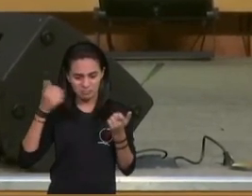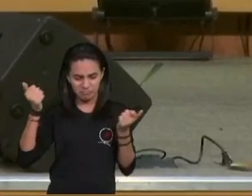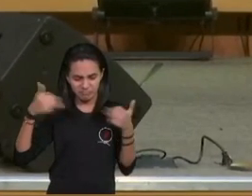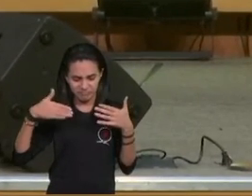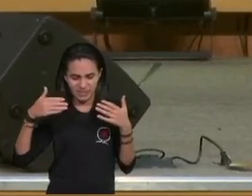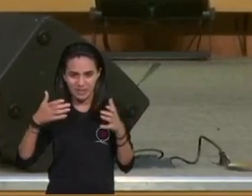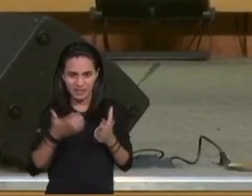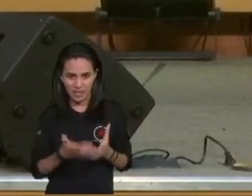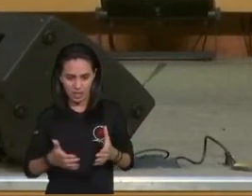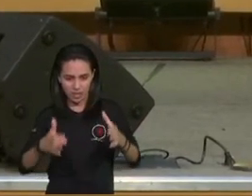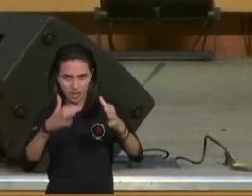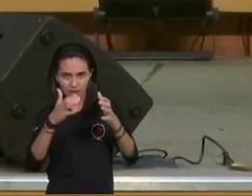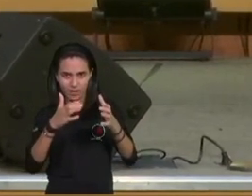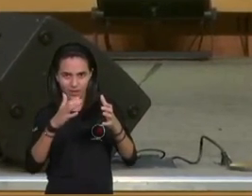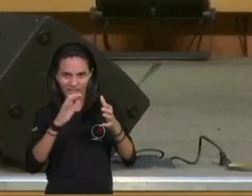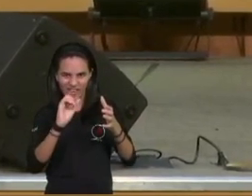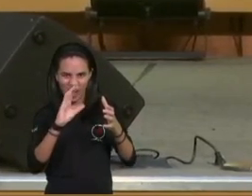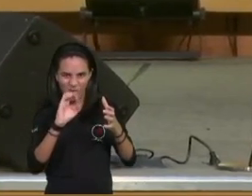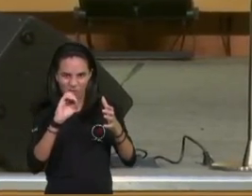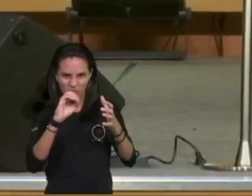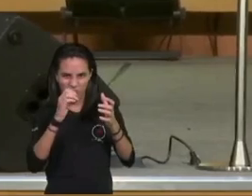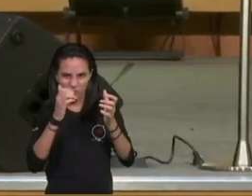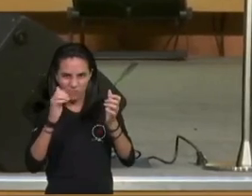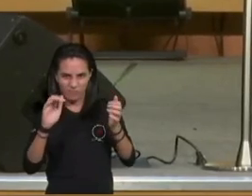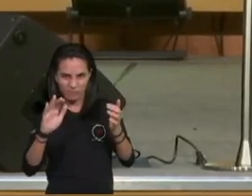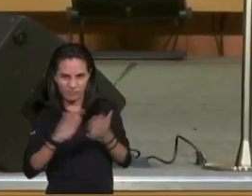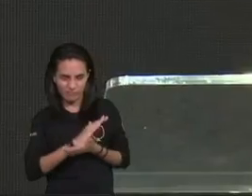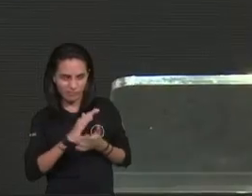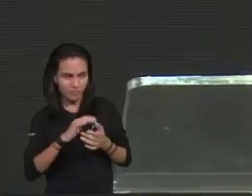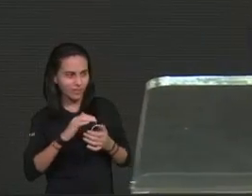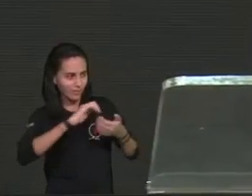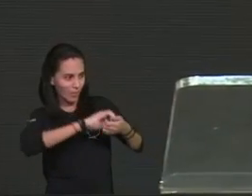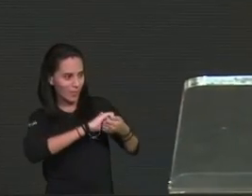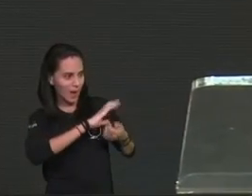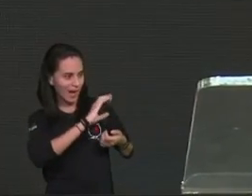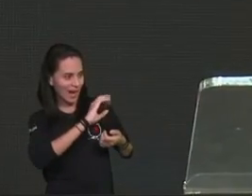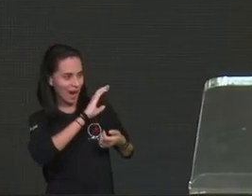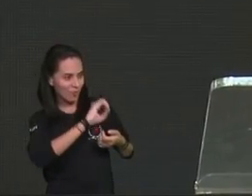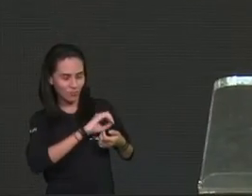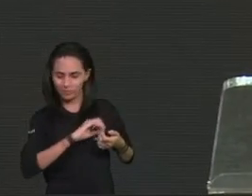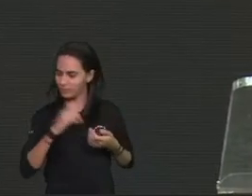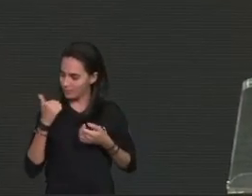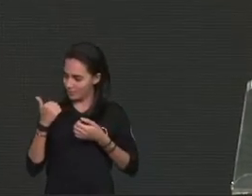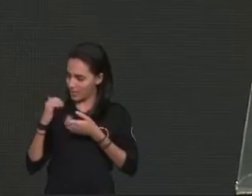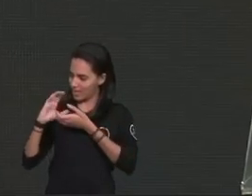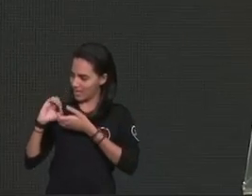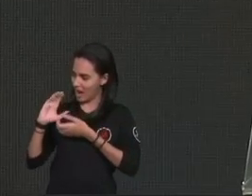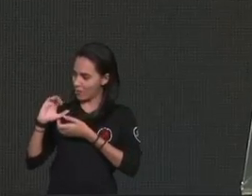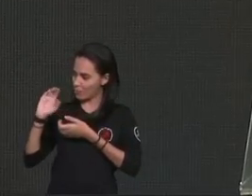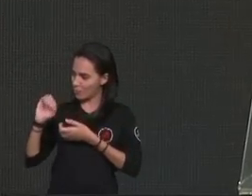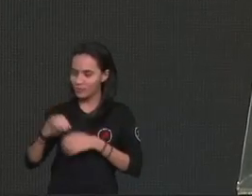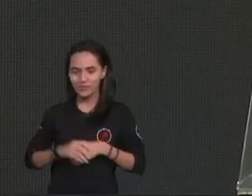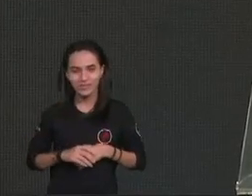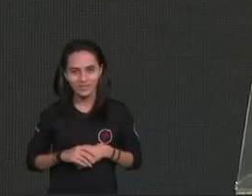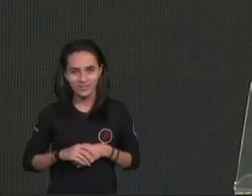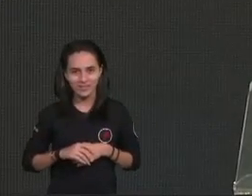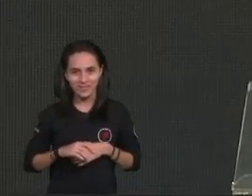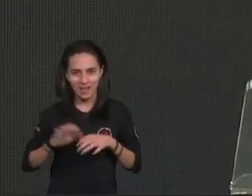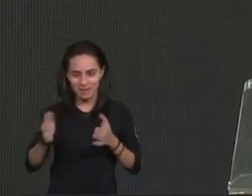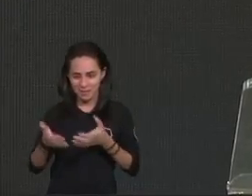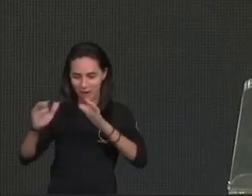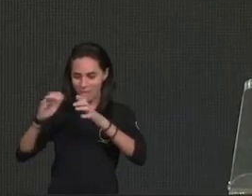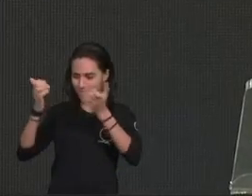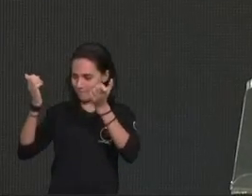de Barro tudo bem Caco comprimento Caco que tá aí do seu lado por favor tudo bem tudo bem Diga aí tudo bem Caco